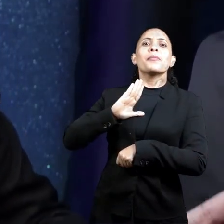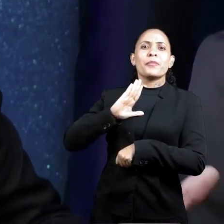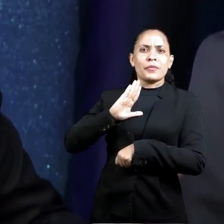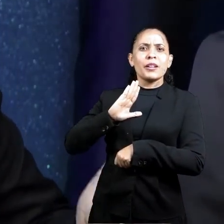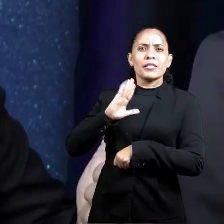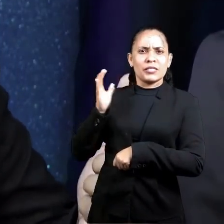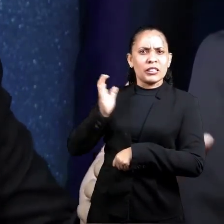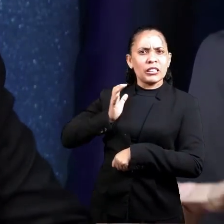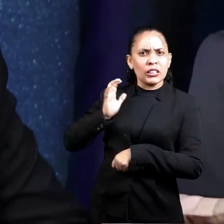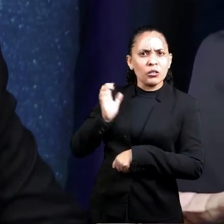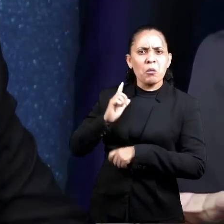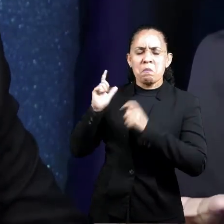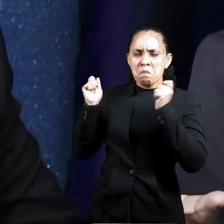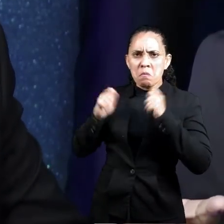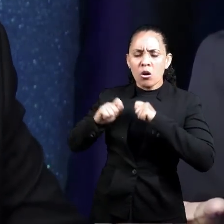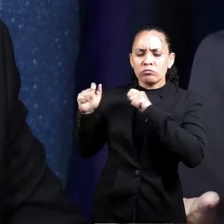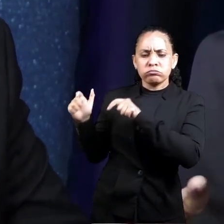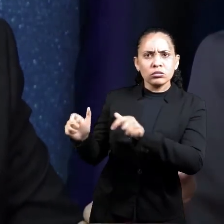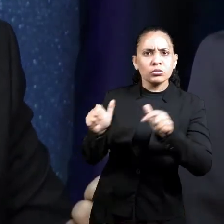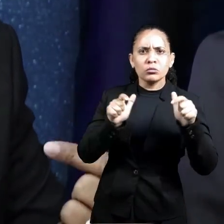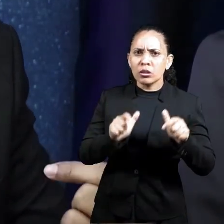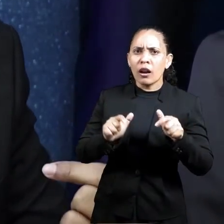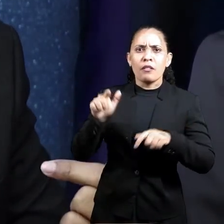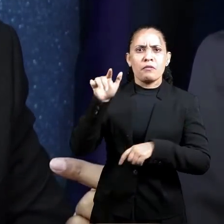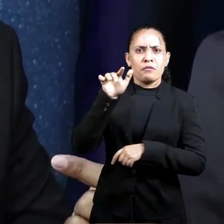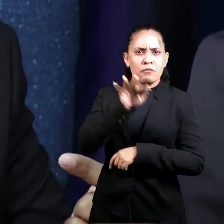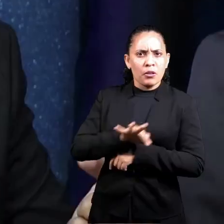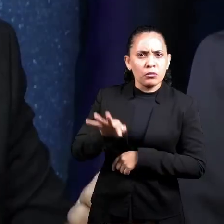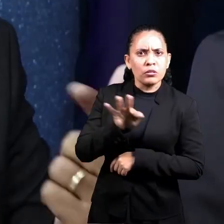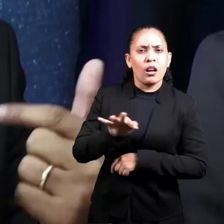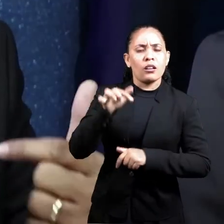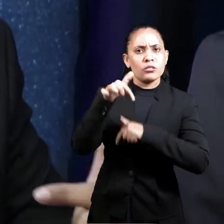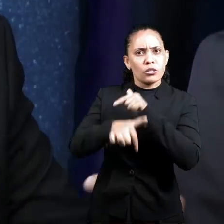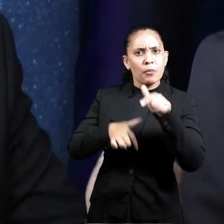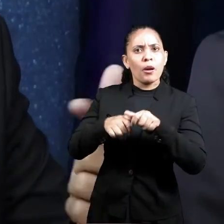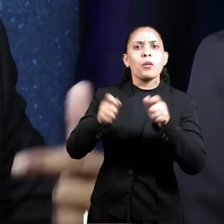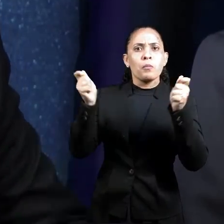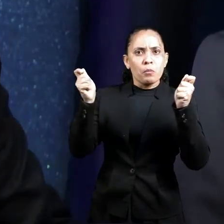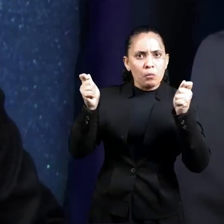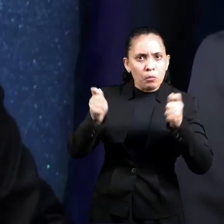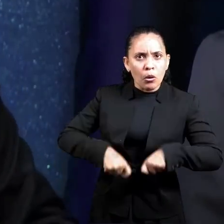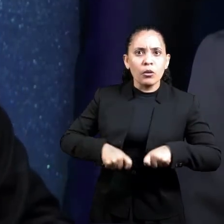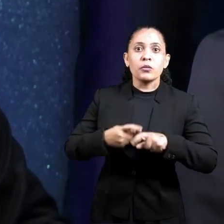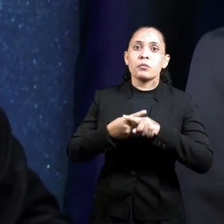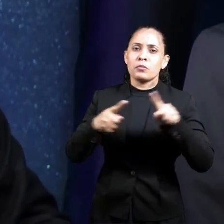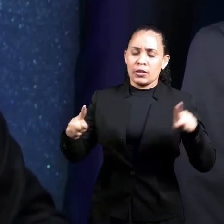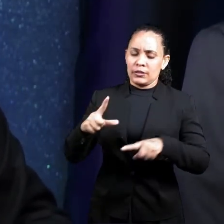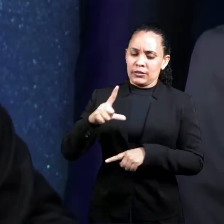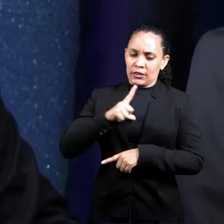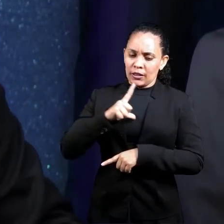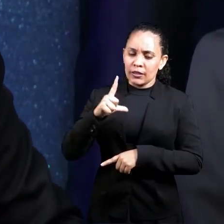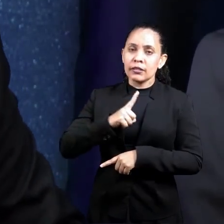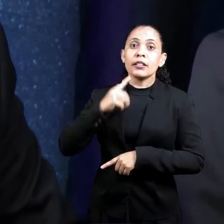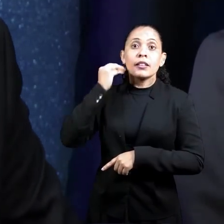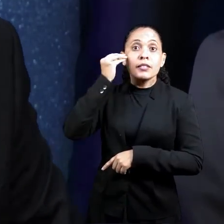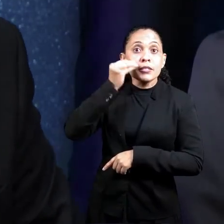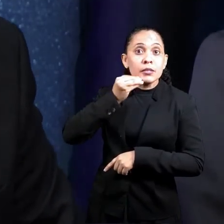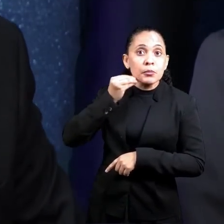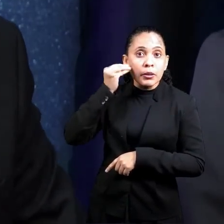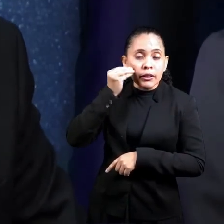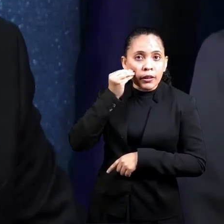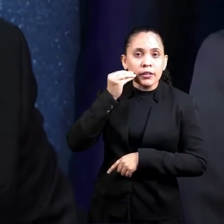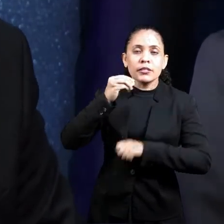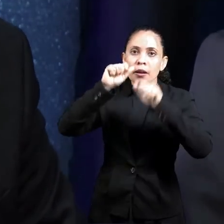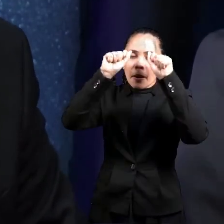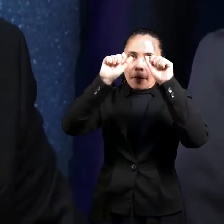pode ir para a faculdade, pode ir para o trabalho, mas ele volta enriquecido com as experiências, com a fidelidade